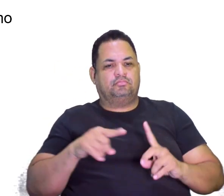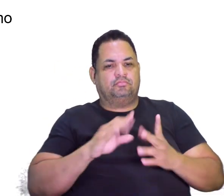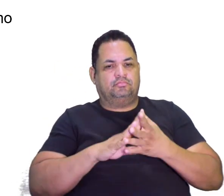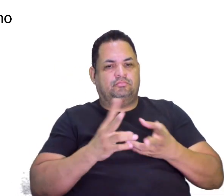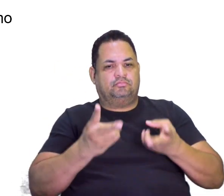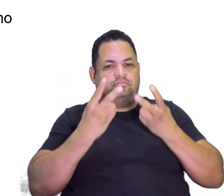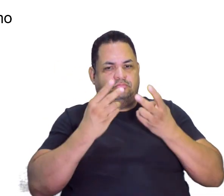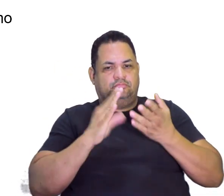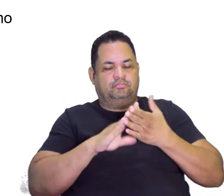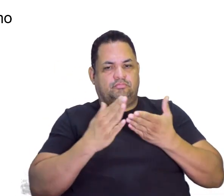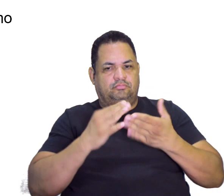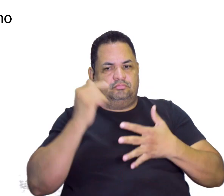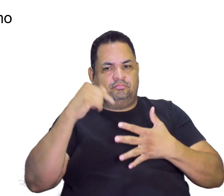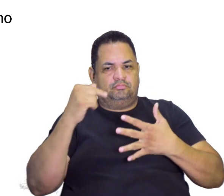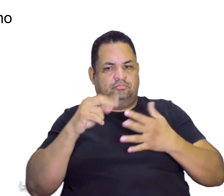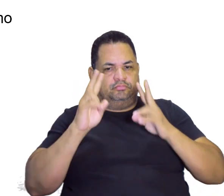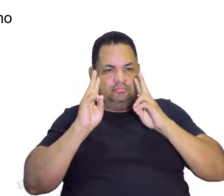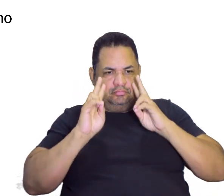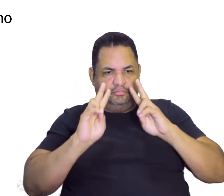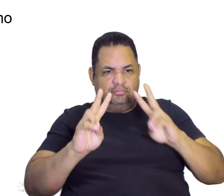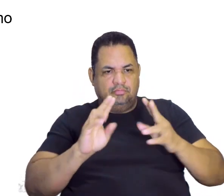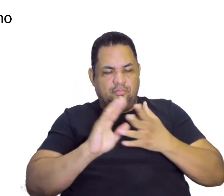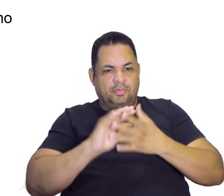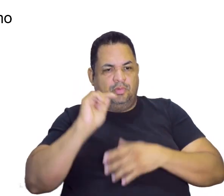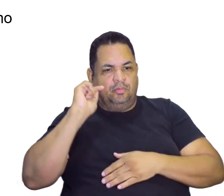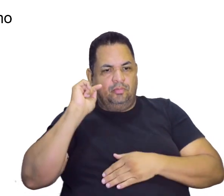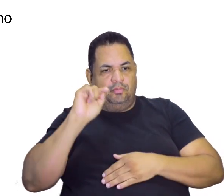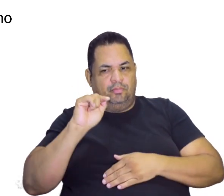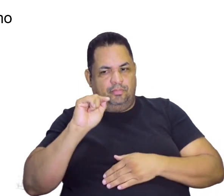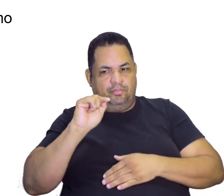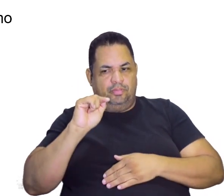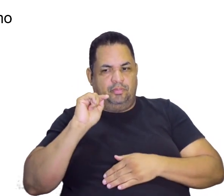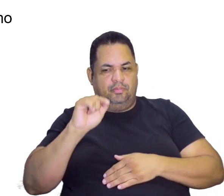na percepção, sacando elementos visuais,